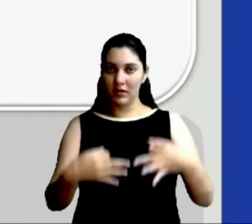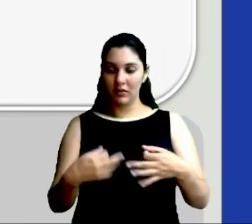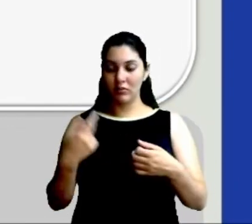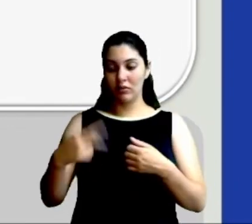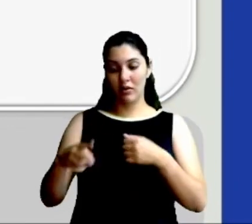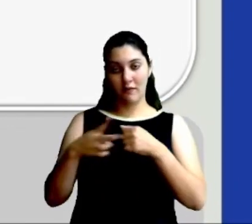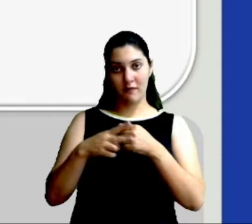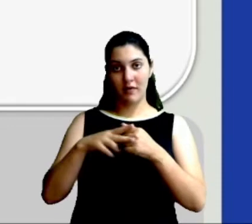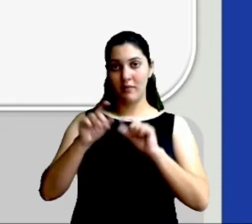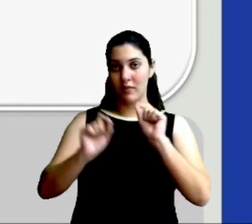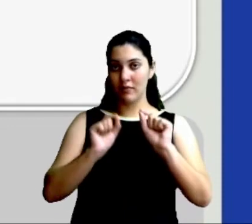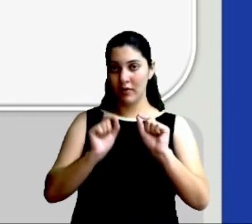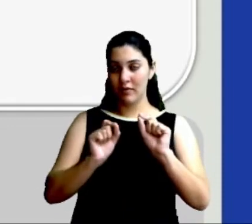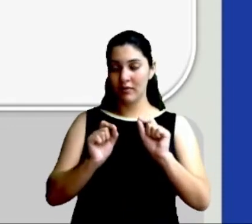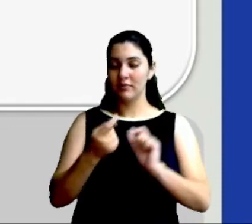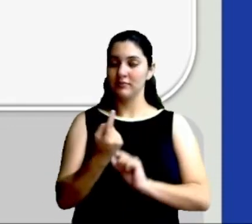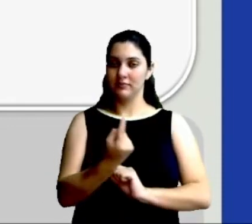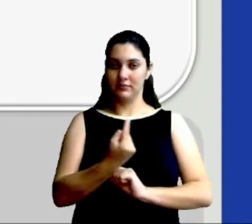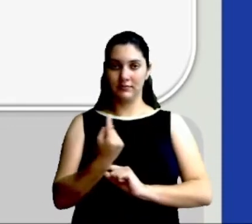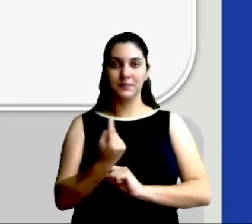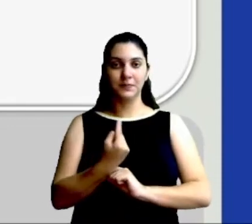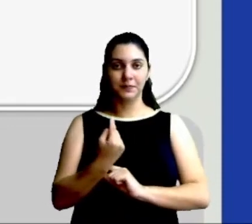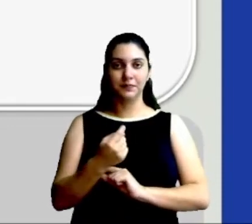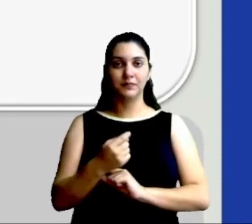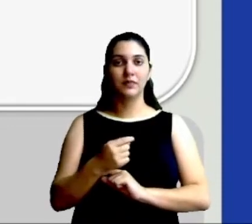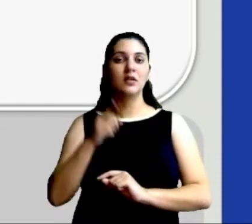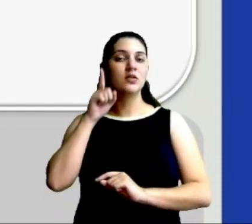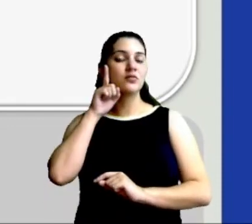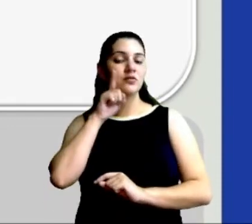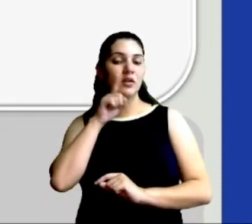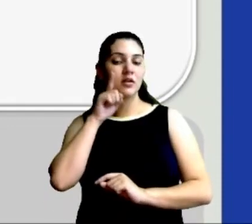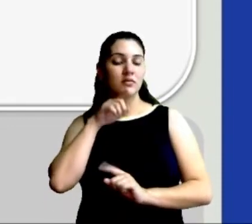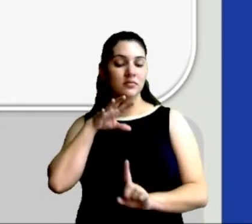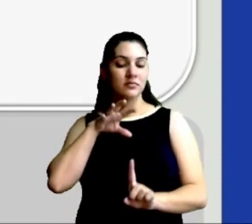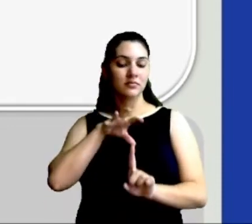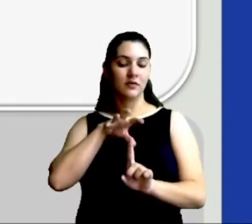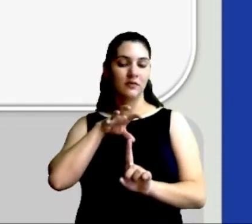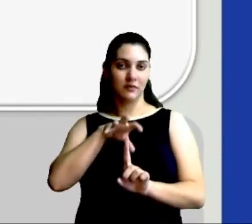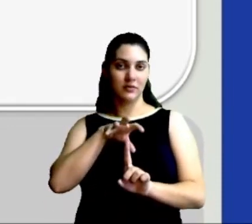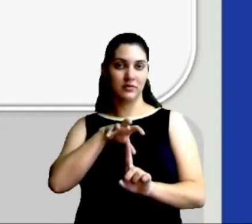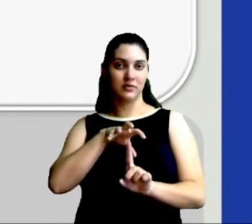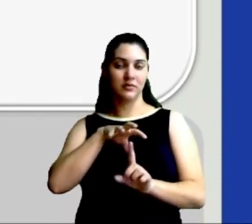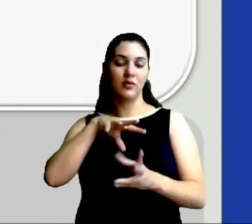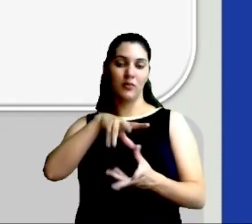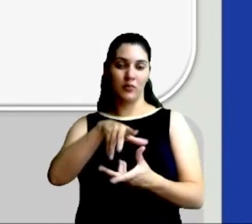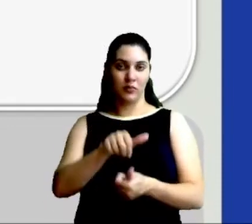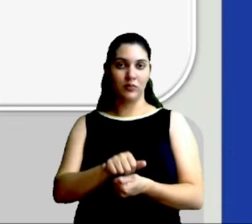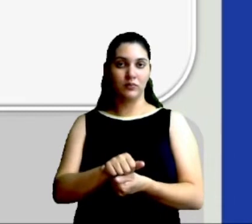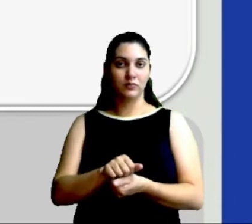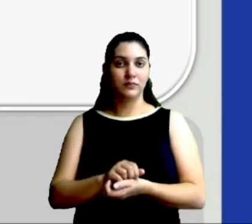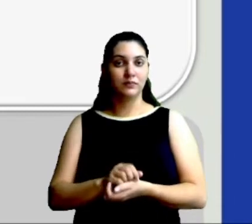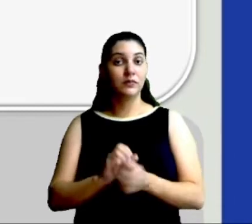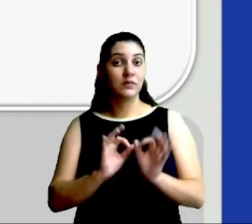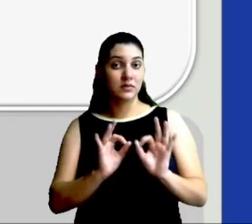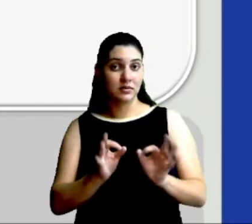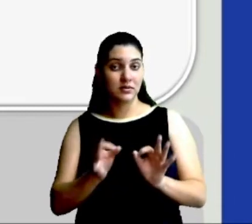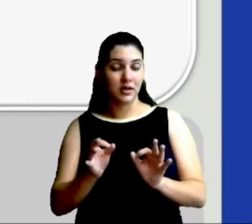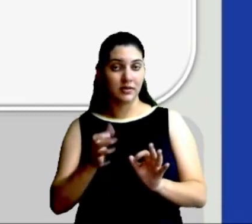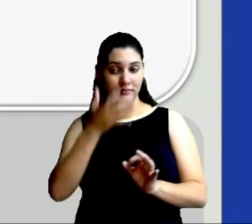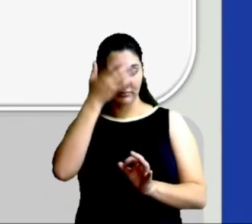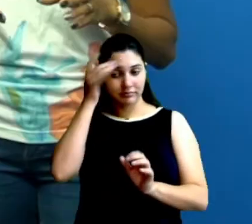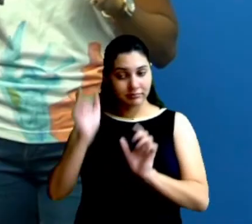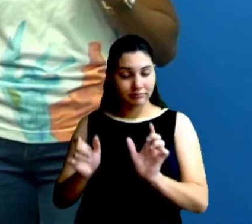teu verbo aí ele vai ficar na forma de singular. Estados Unidos influencia o mundo. Correto,